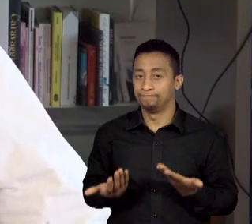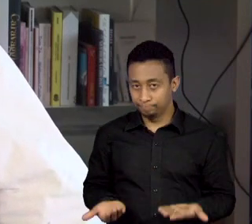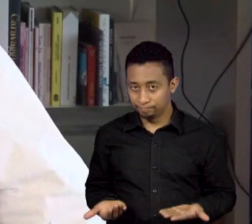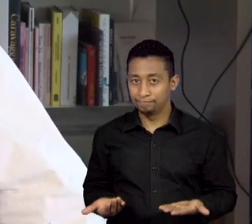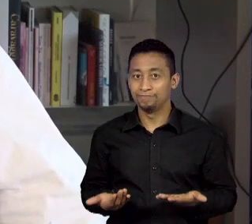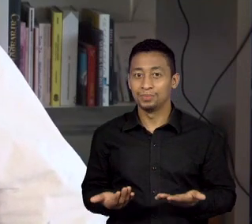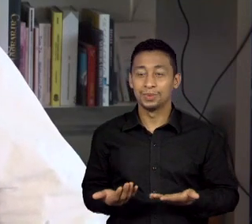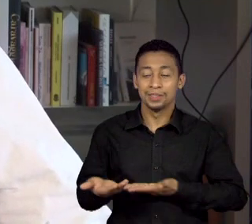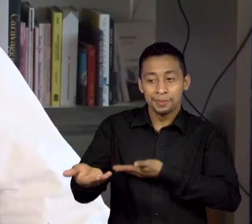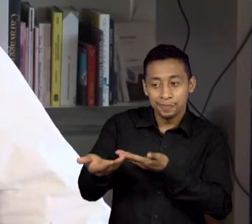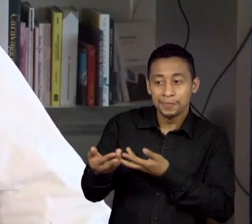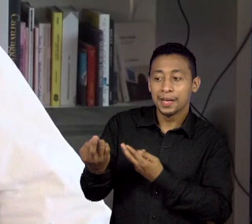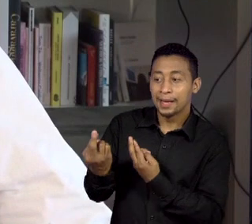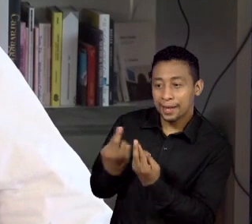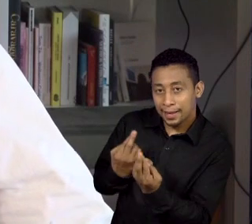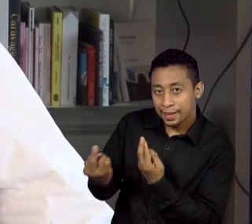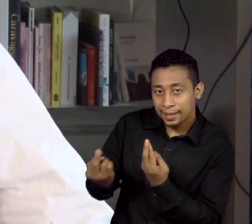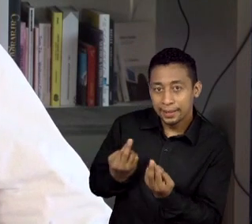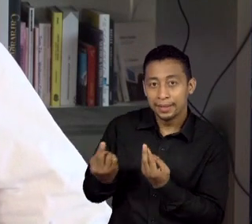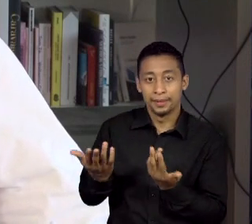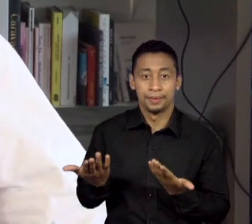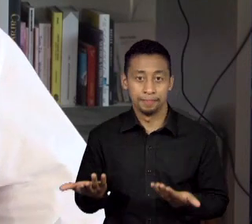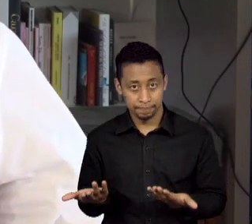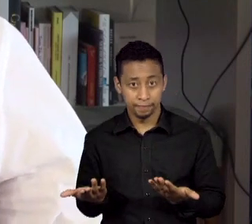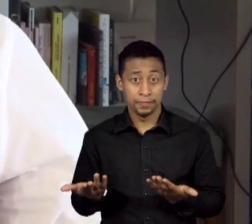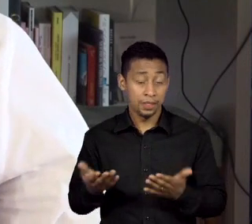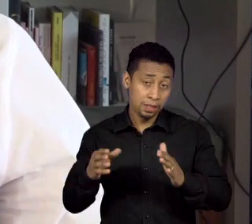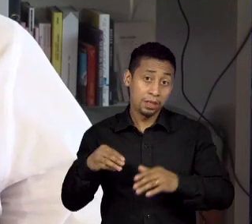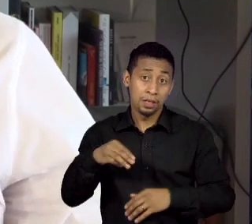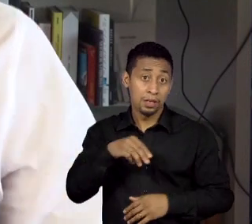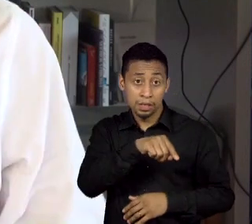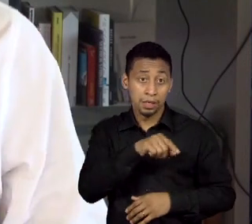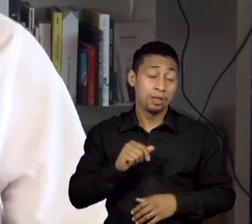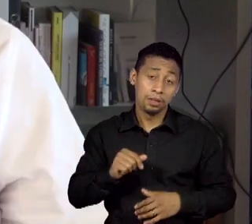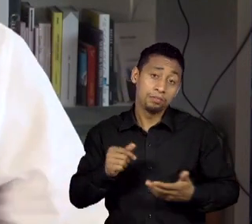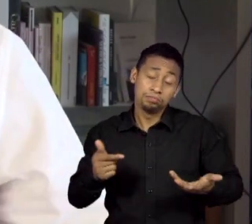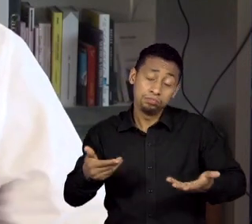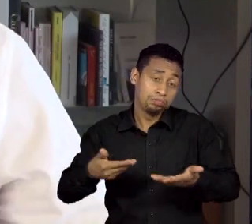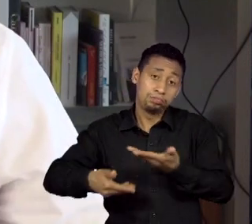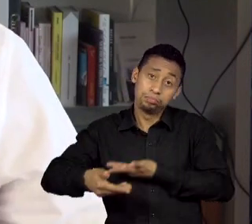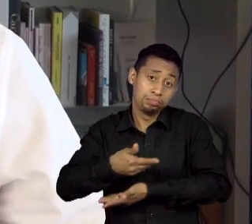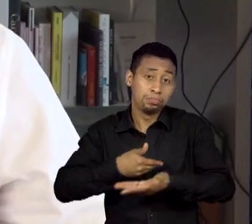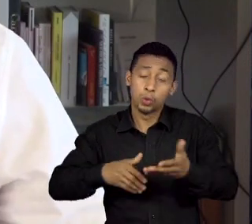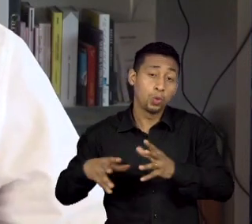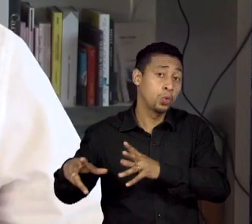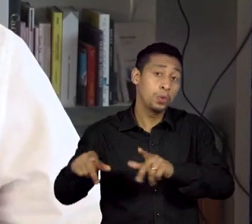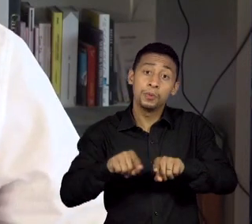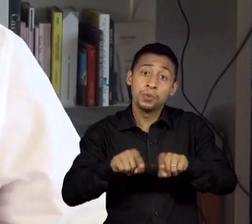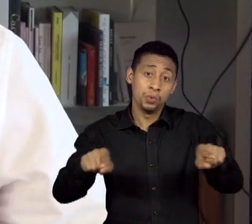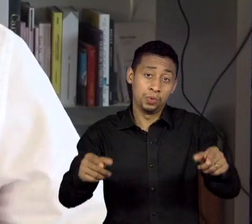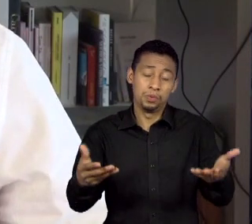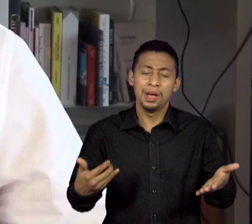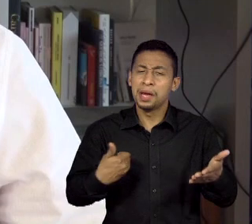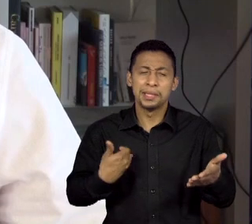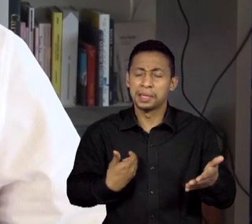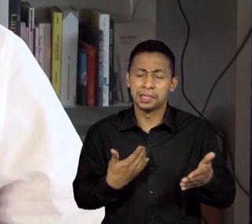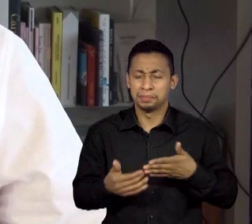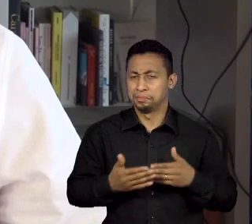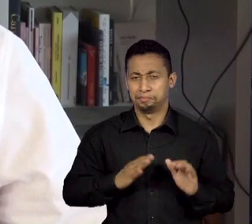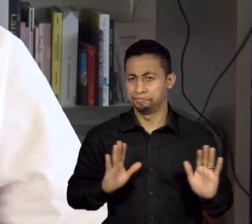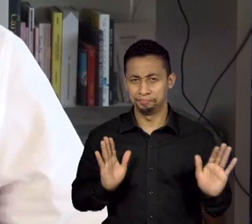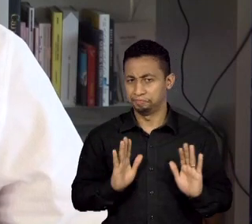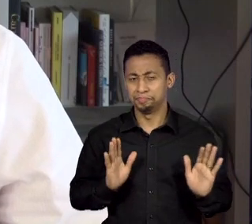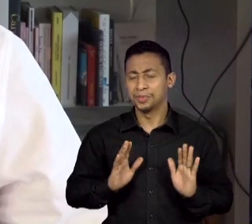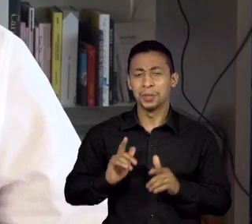tipo de relação, que tipo de... como aí é de todo mundo, né? A questão da idade não entrava muito ali, não.